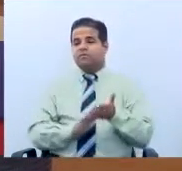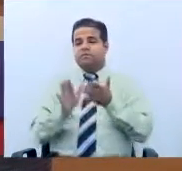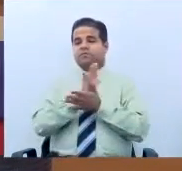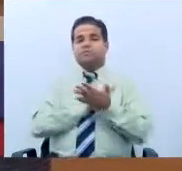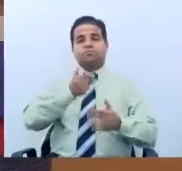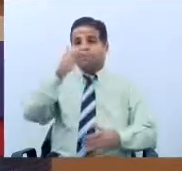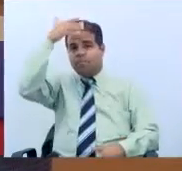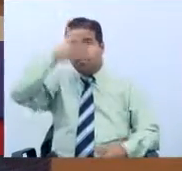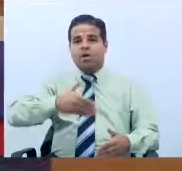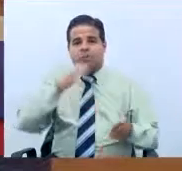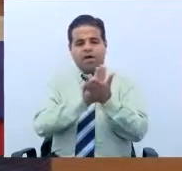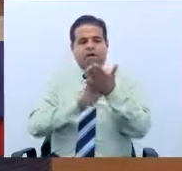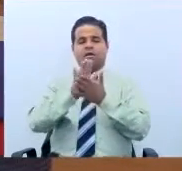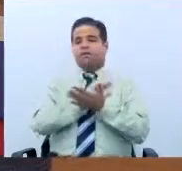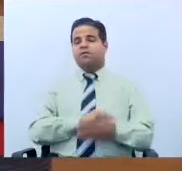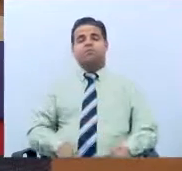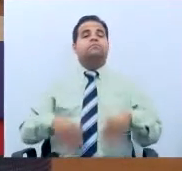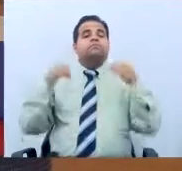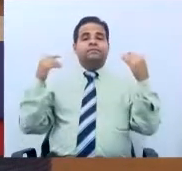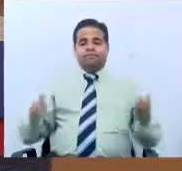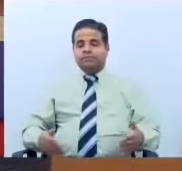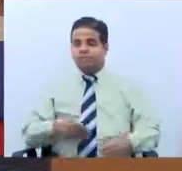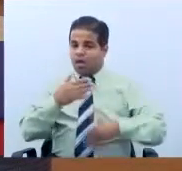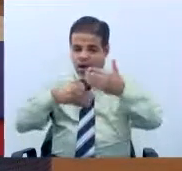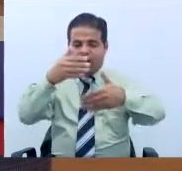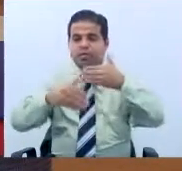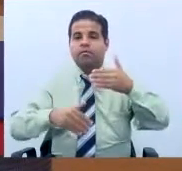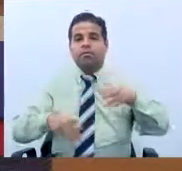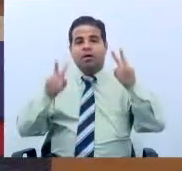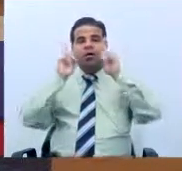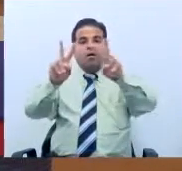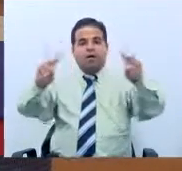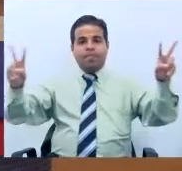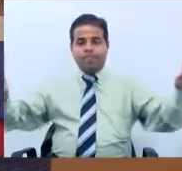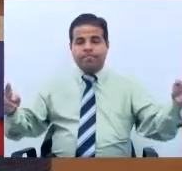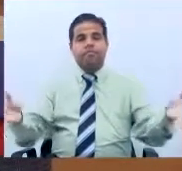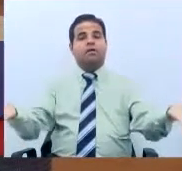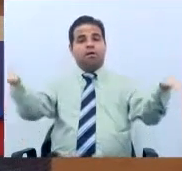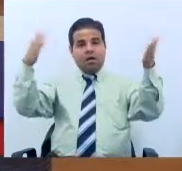sem nenhuma prova, e aí deu no que deu. Então,